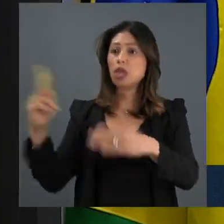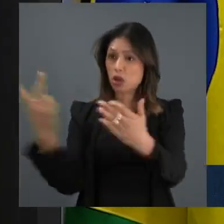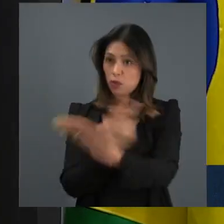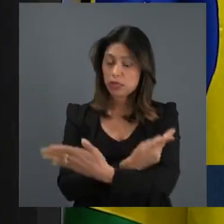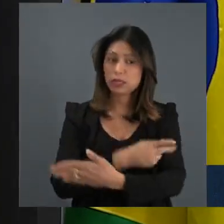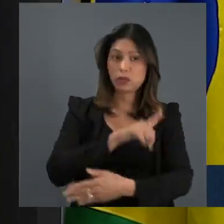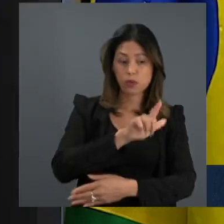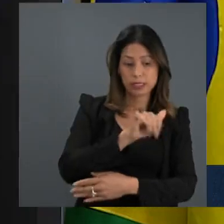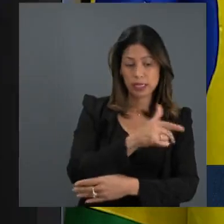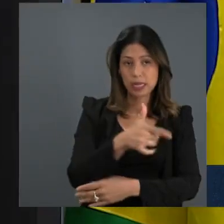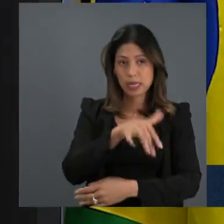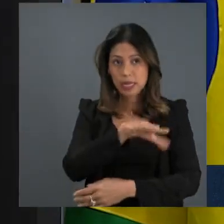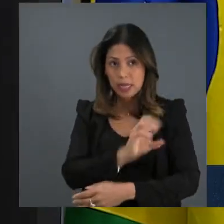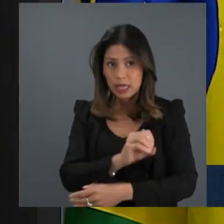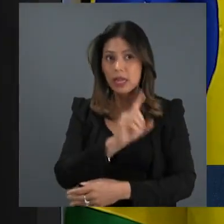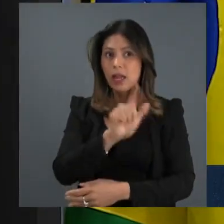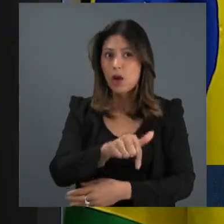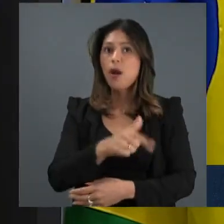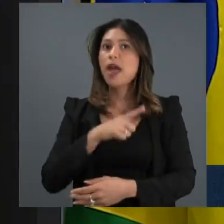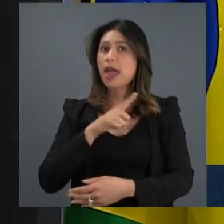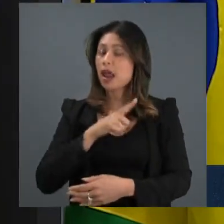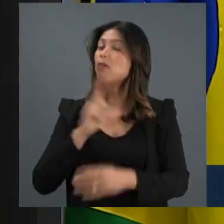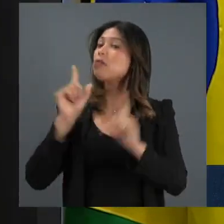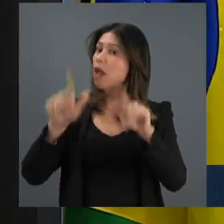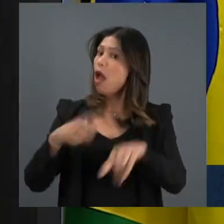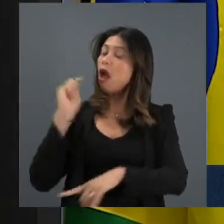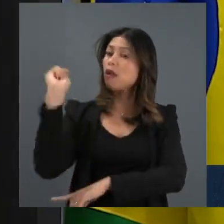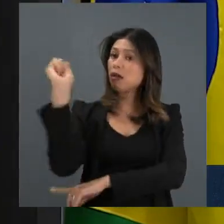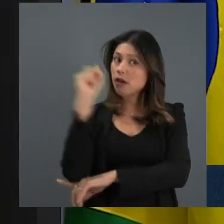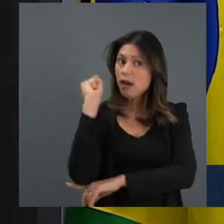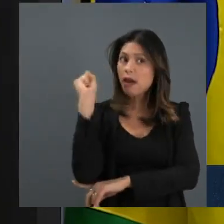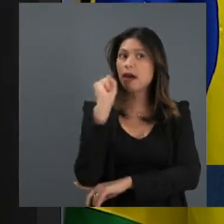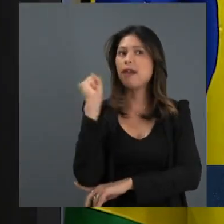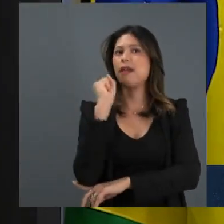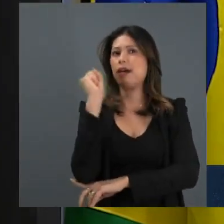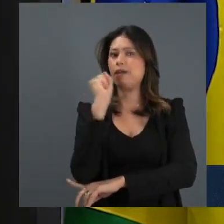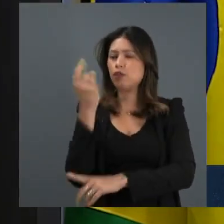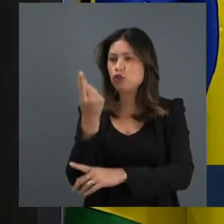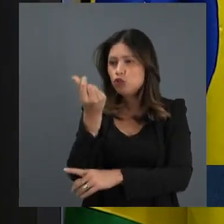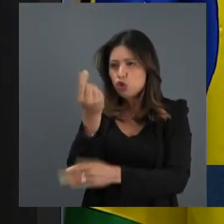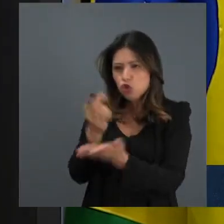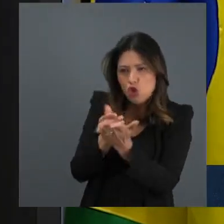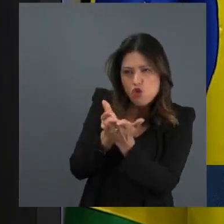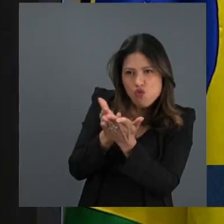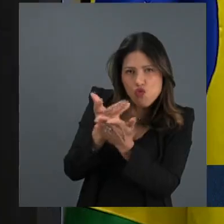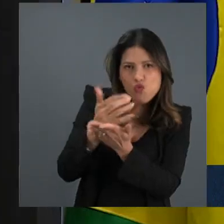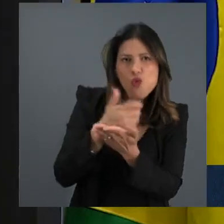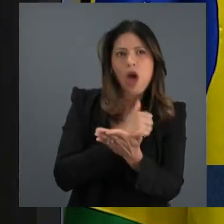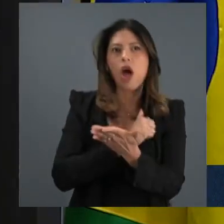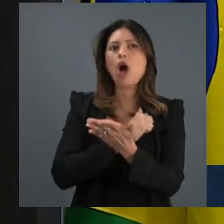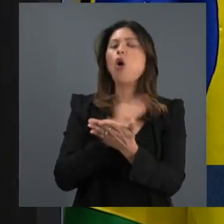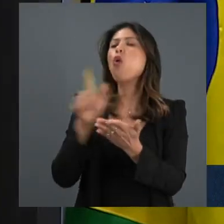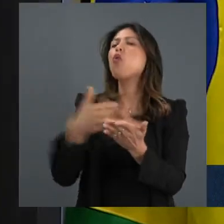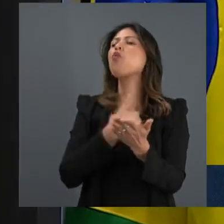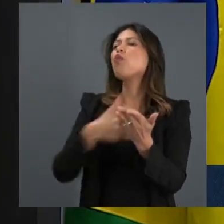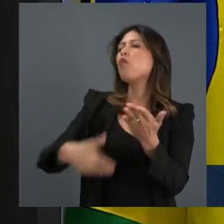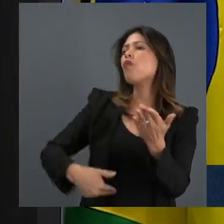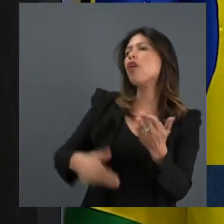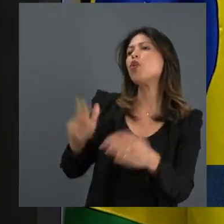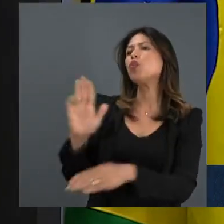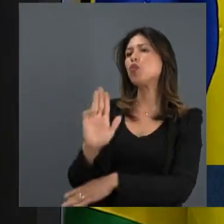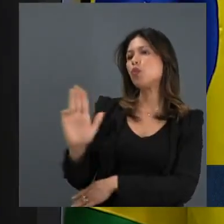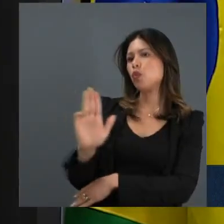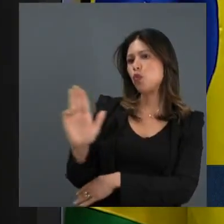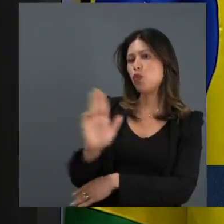muito graves de um novo esquema de desvio. O governo Lula autorizou a Conab